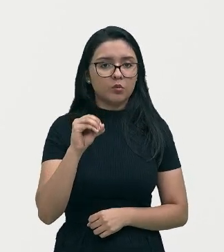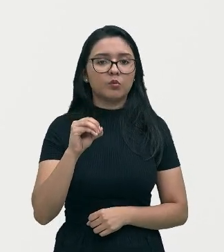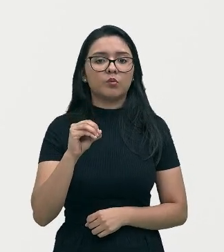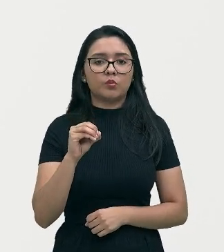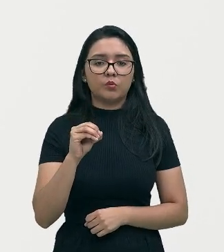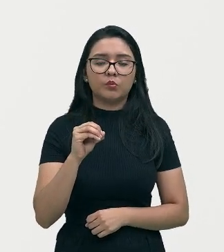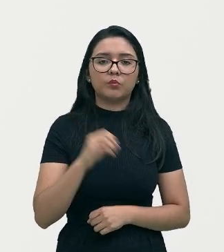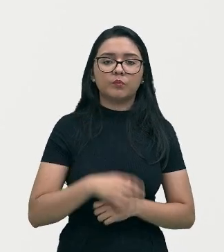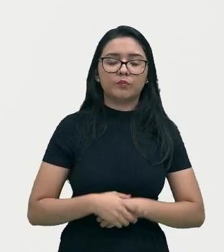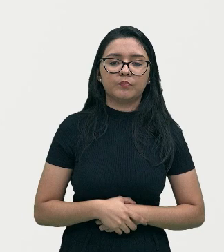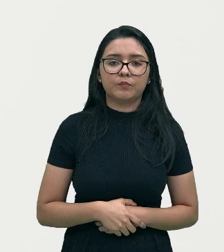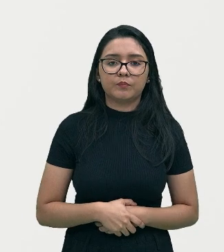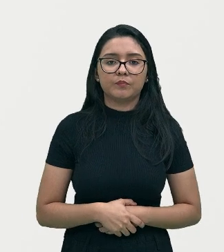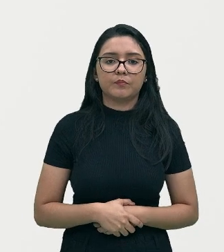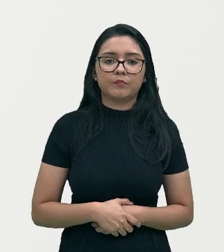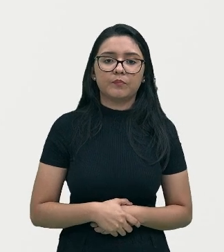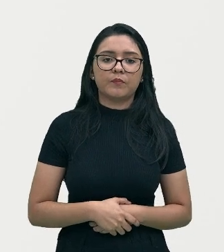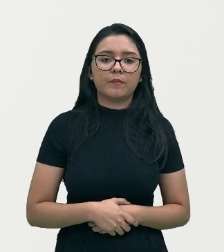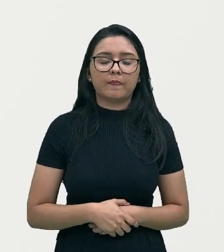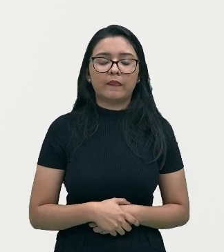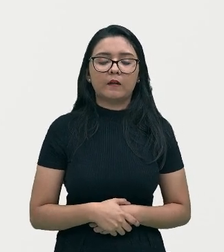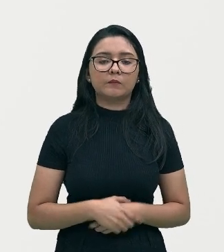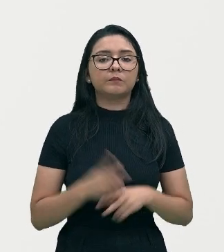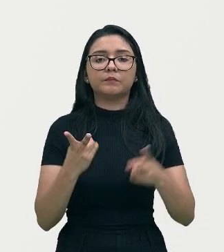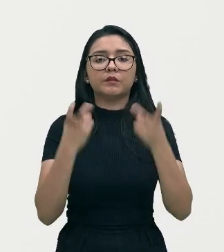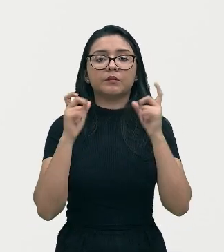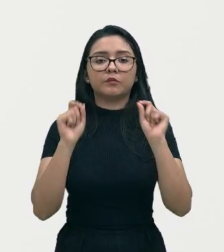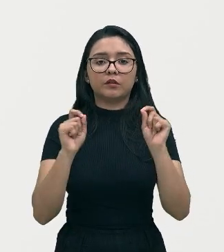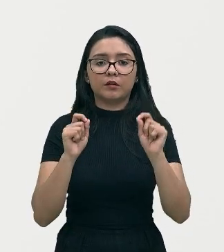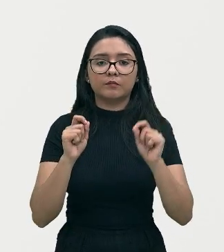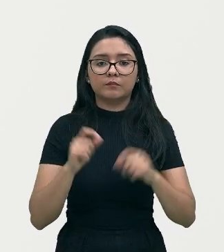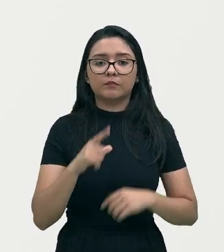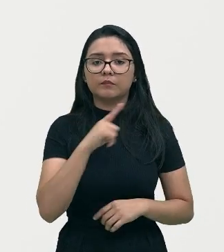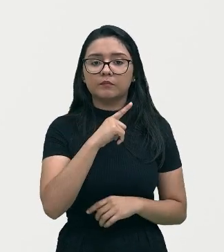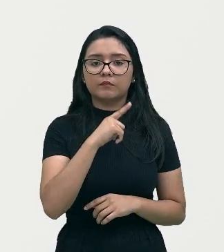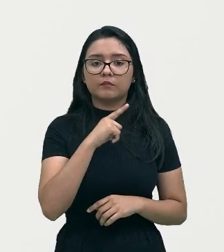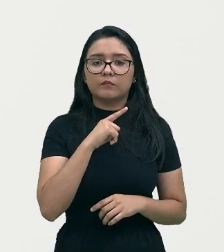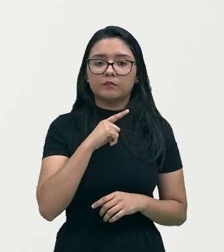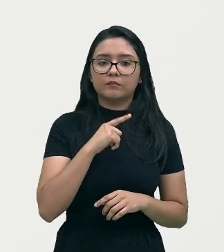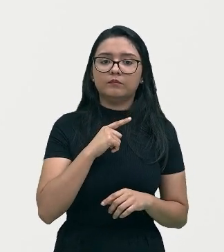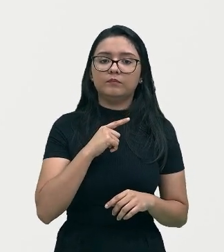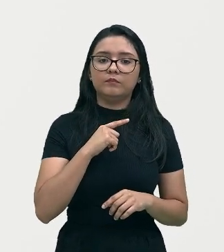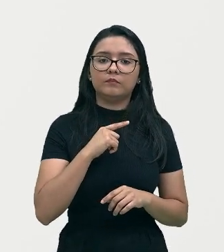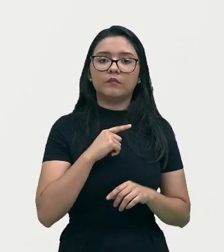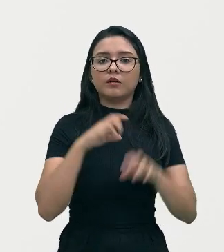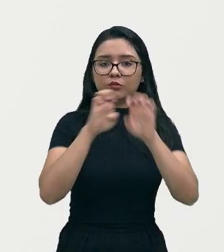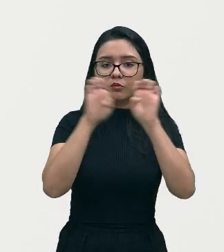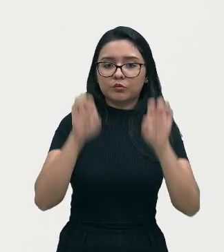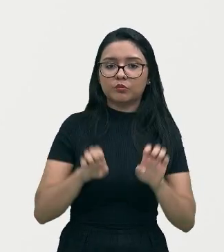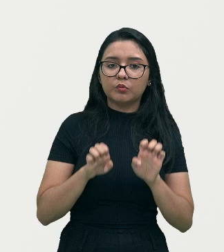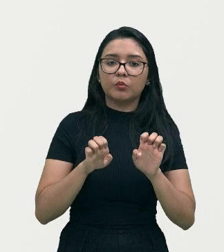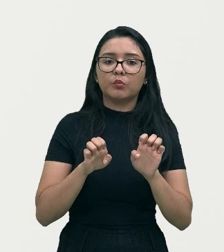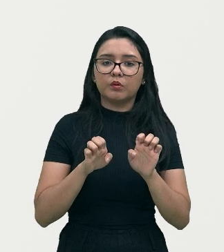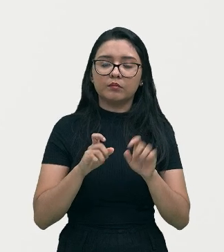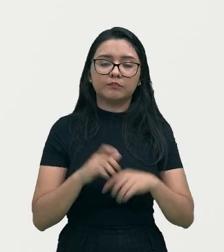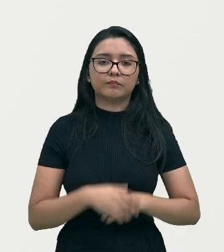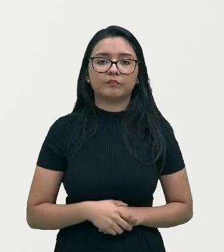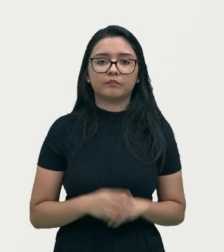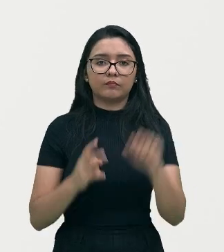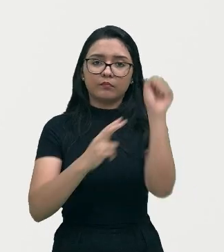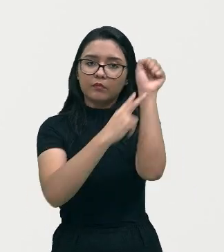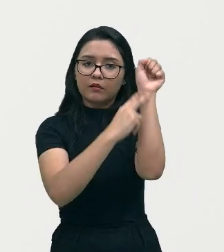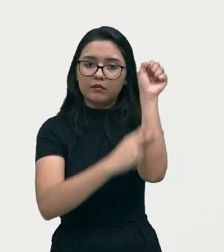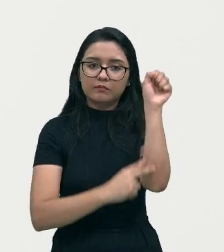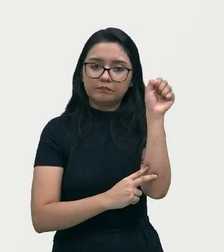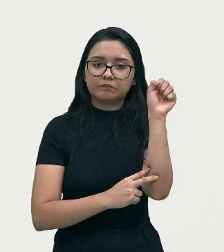muscular liso, né? E a gente observa que ela tem aqui algumas válvulas que não deixam o sangue retornar, né? Então,